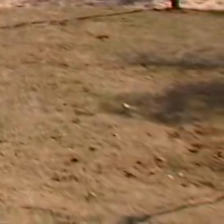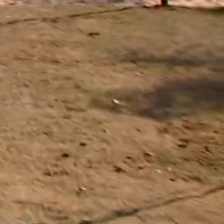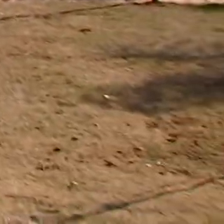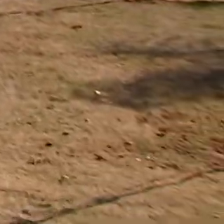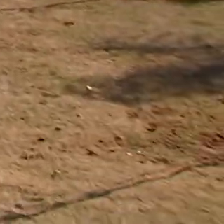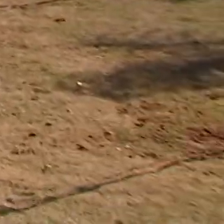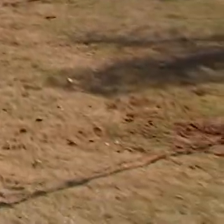E aí